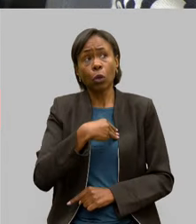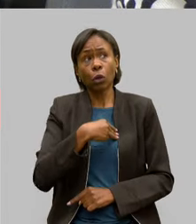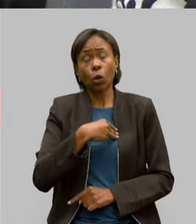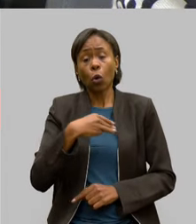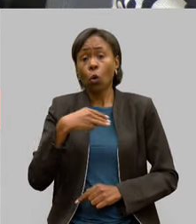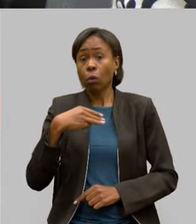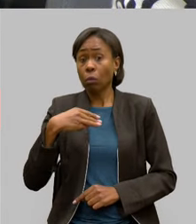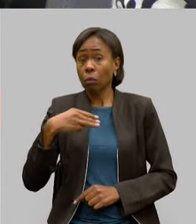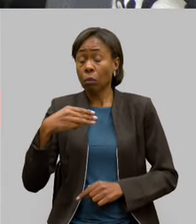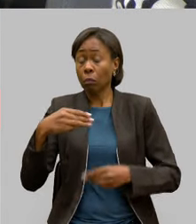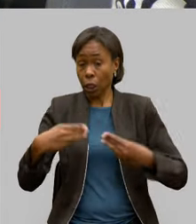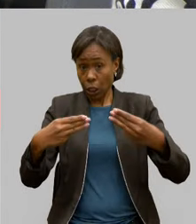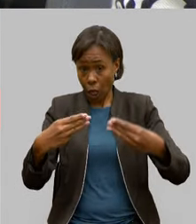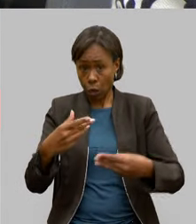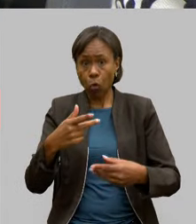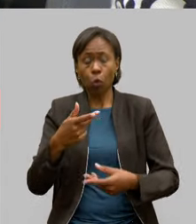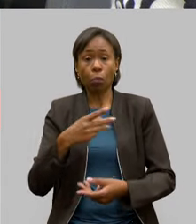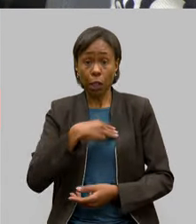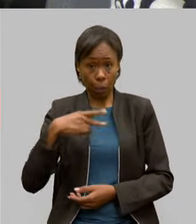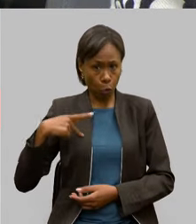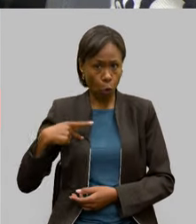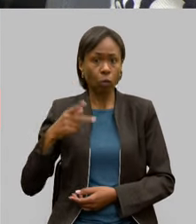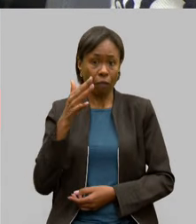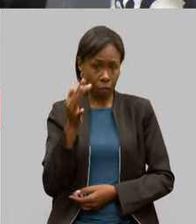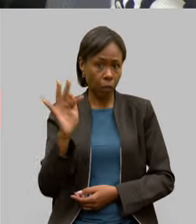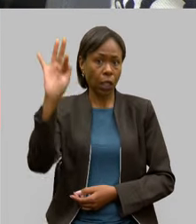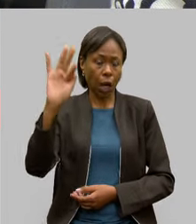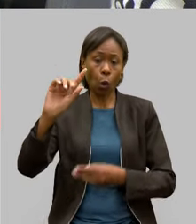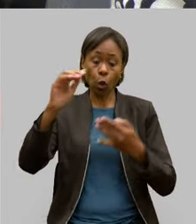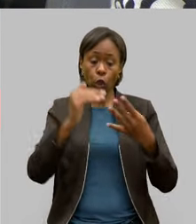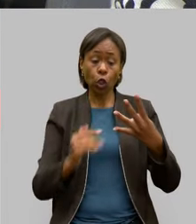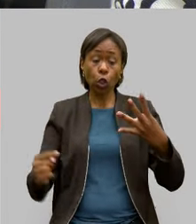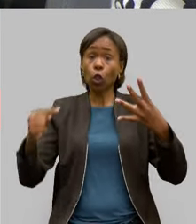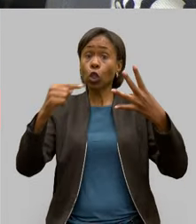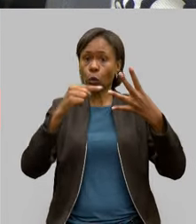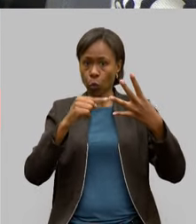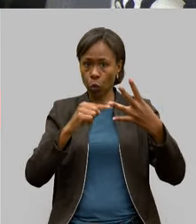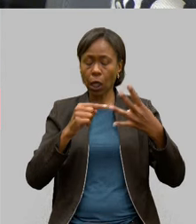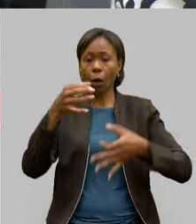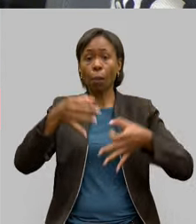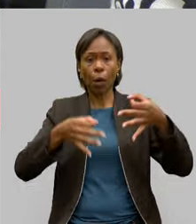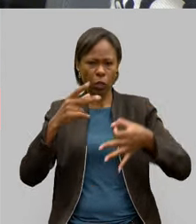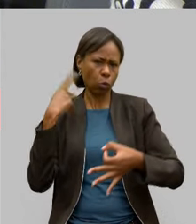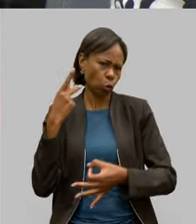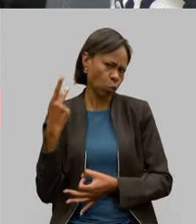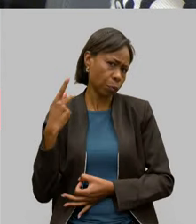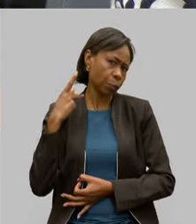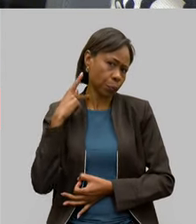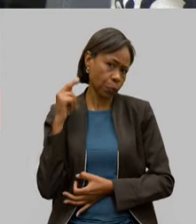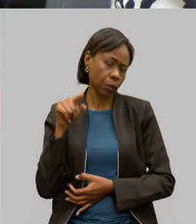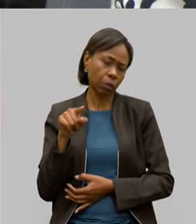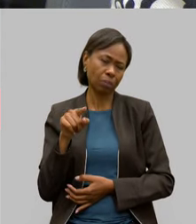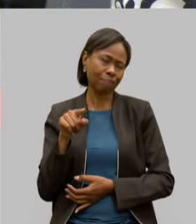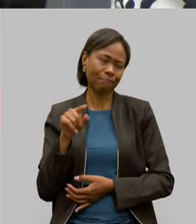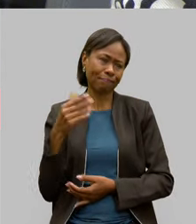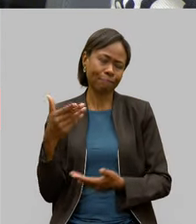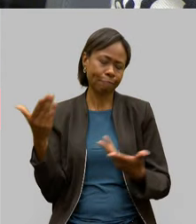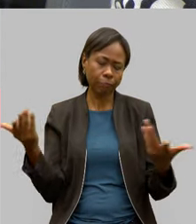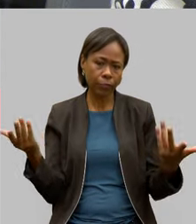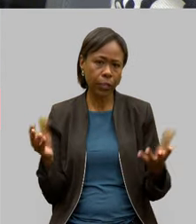tivesse em Segunda instância um parecer do Procurador eh de Justiça eh enfim